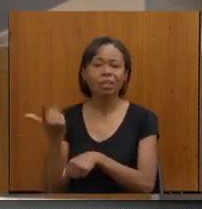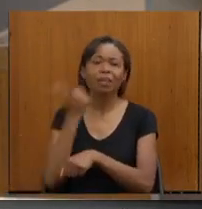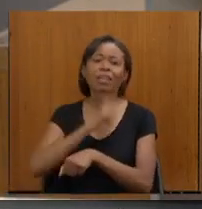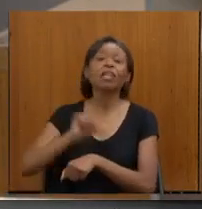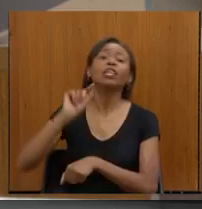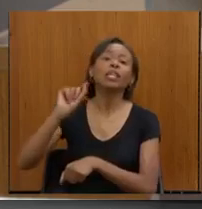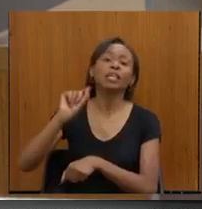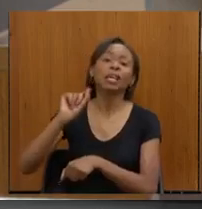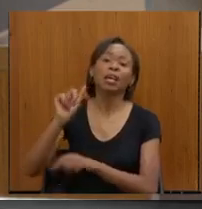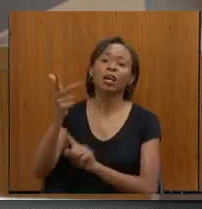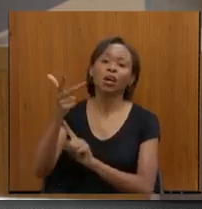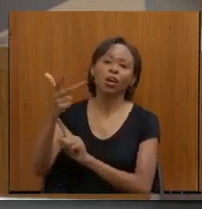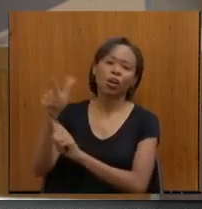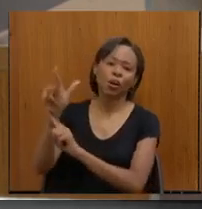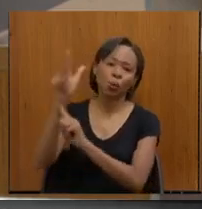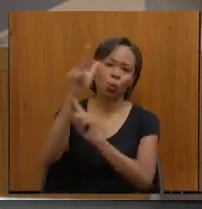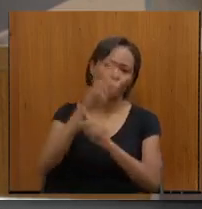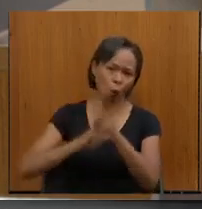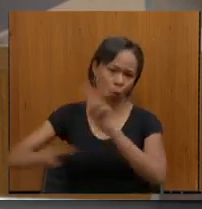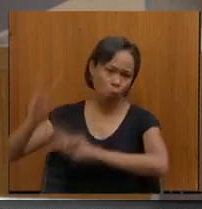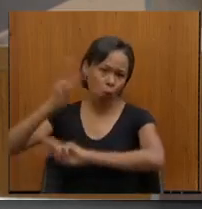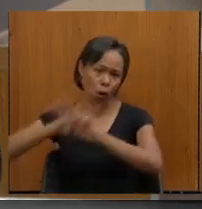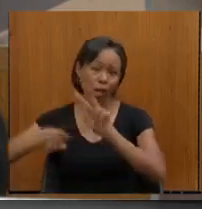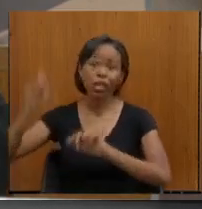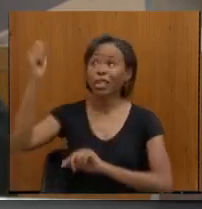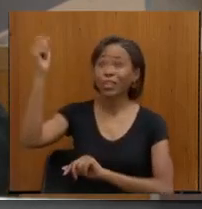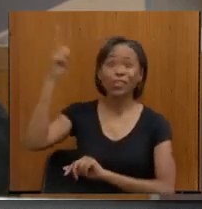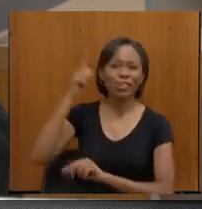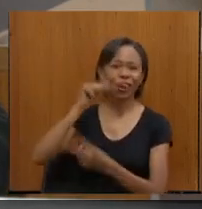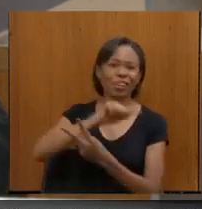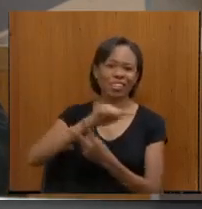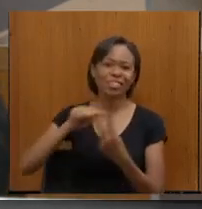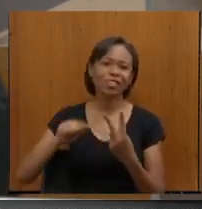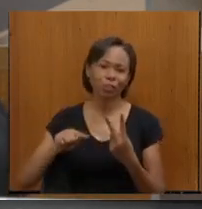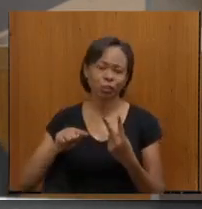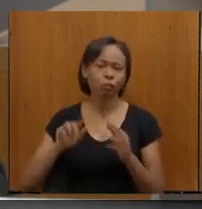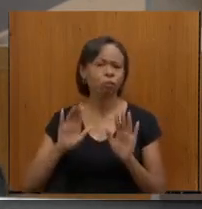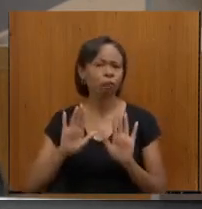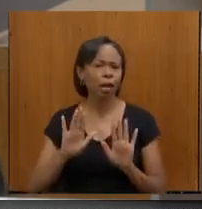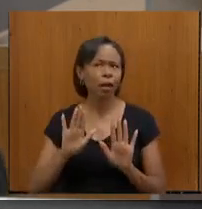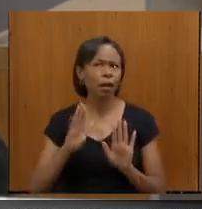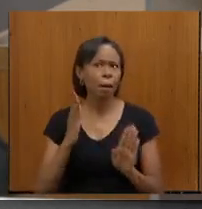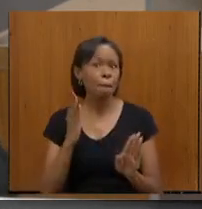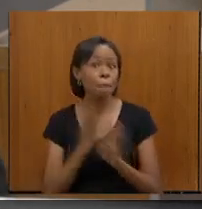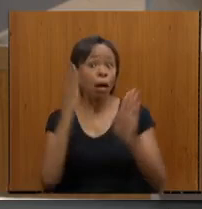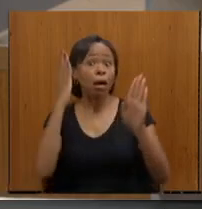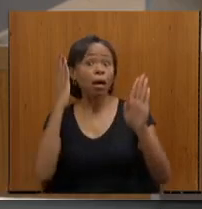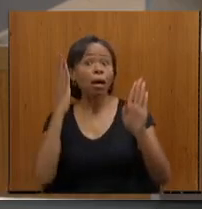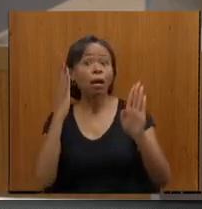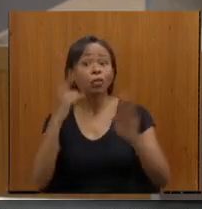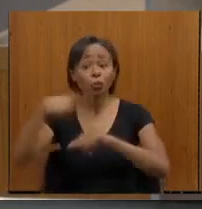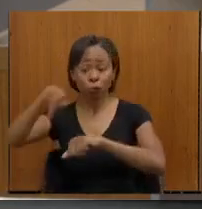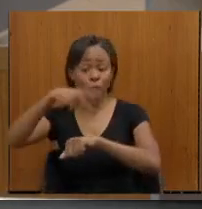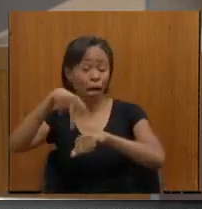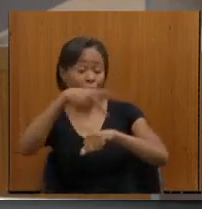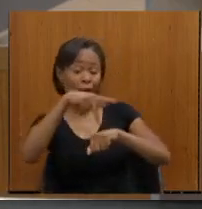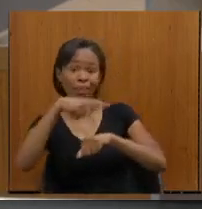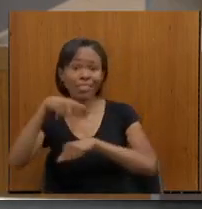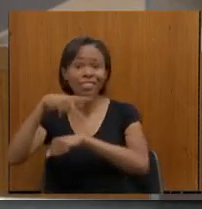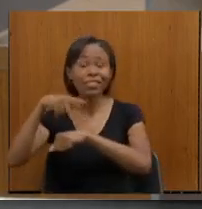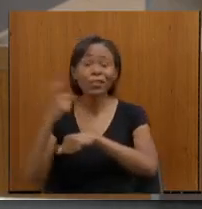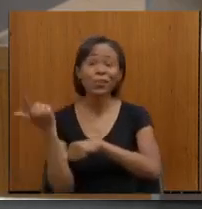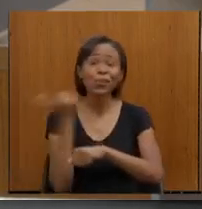solar EA eólica né E aí o qual é o grande digamos pulo do gato que os países com c a